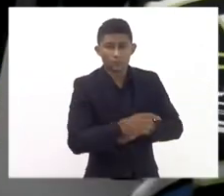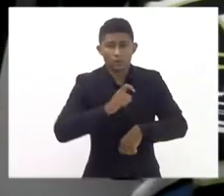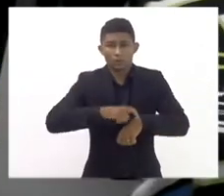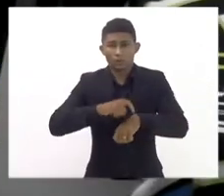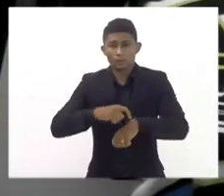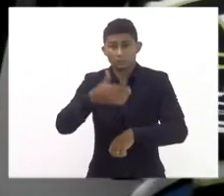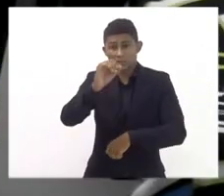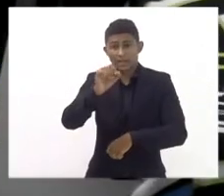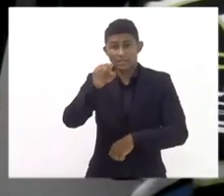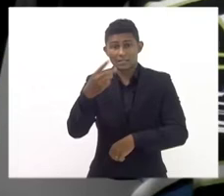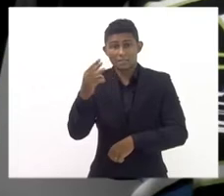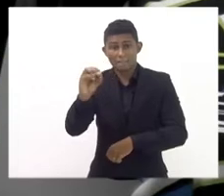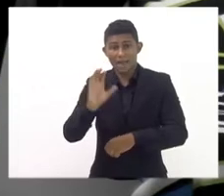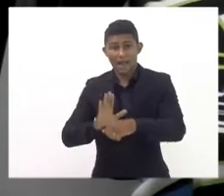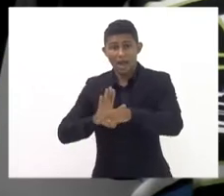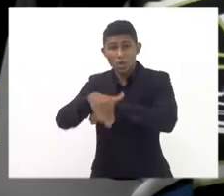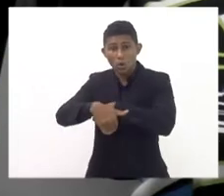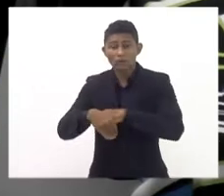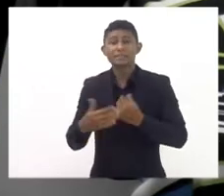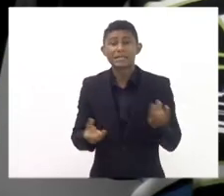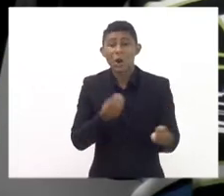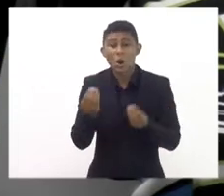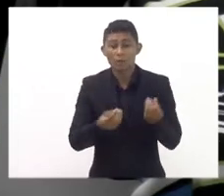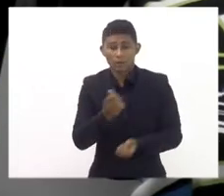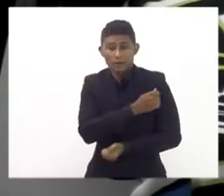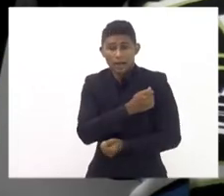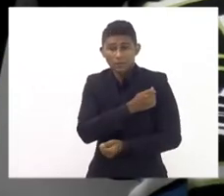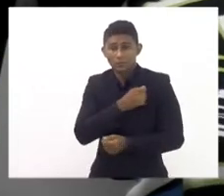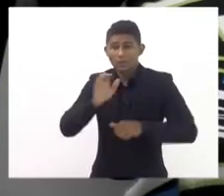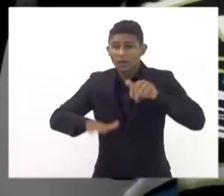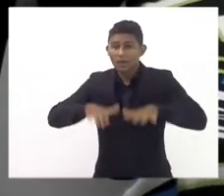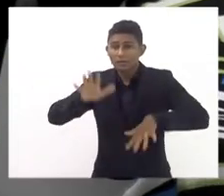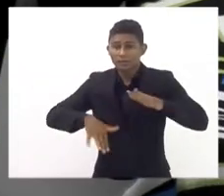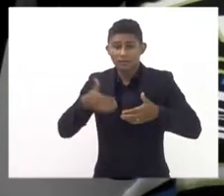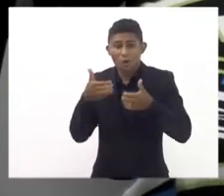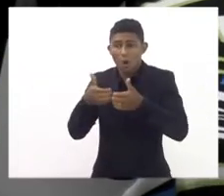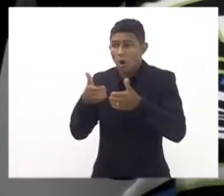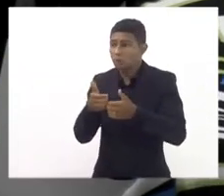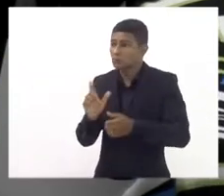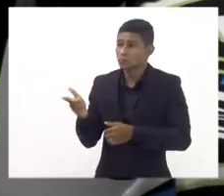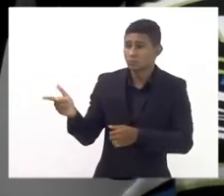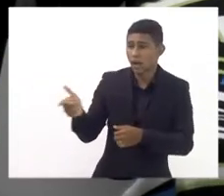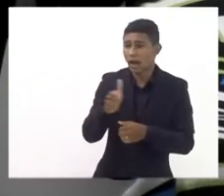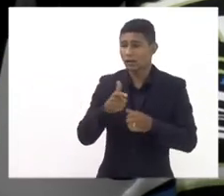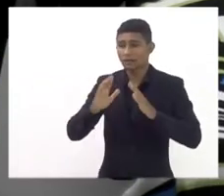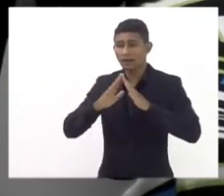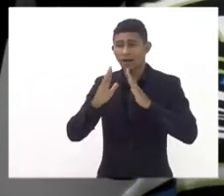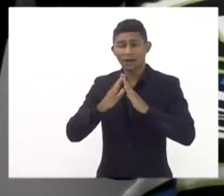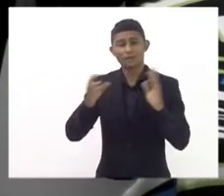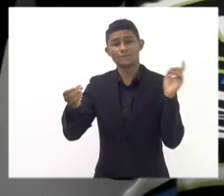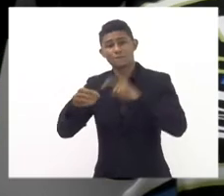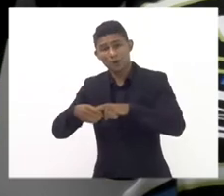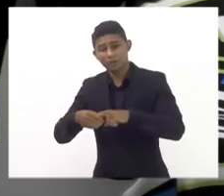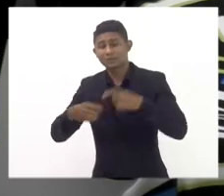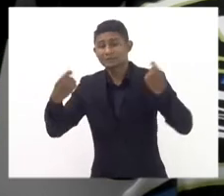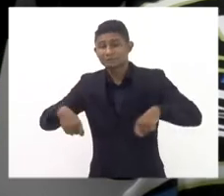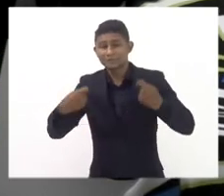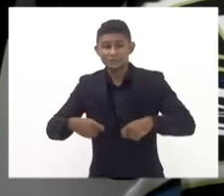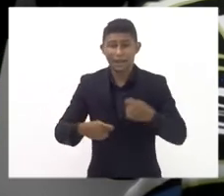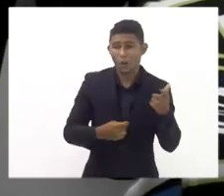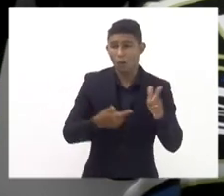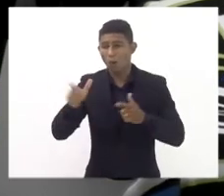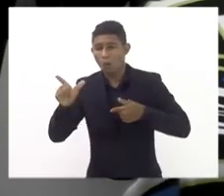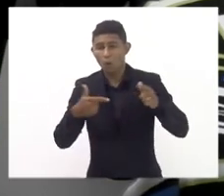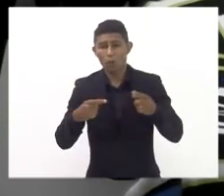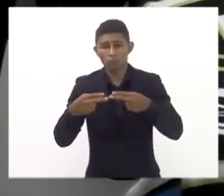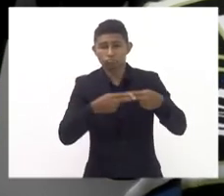a gente não tem ônibus, né? Olha só que coisa doida. Para conseguir chegar em casa, né? Então, necessitam optar por outros modais para